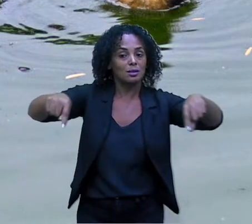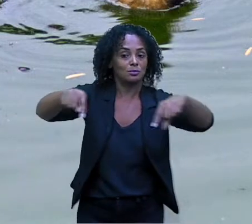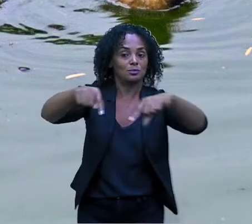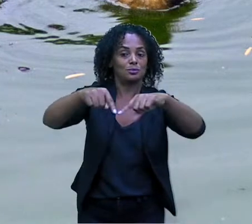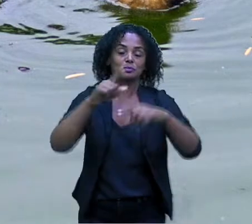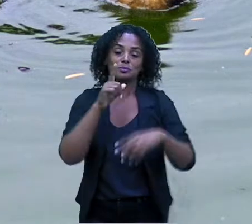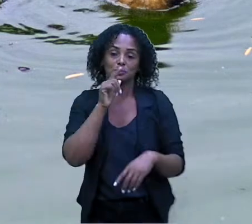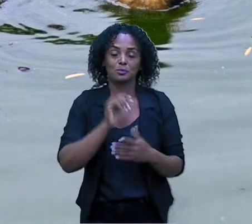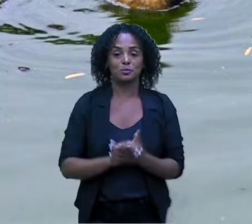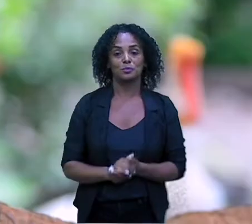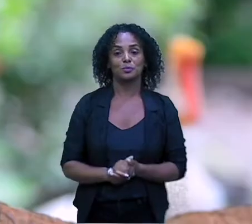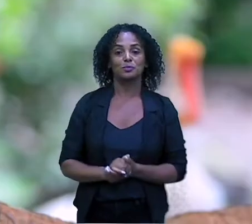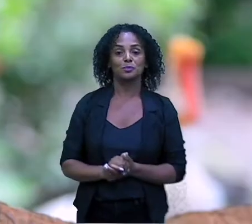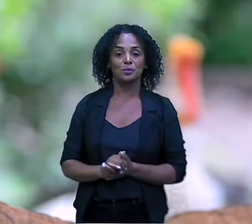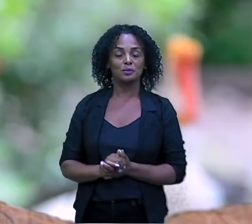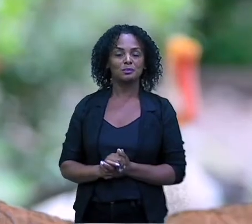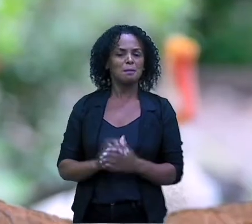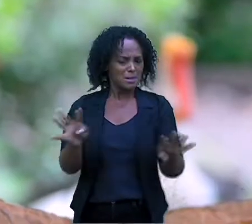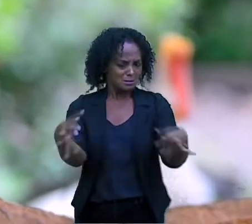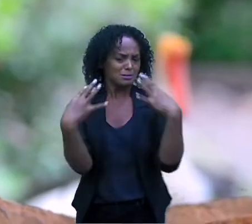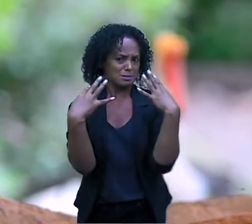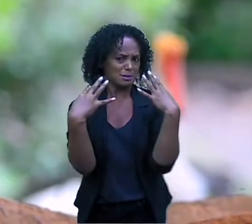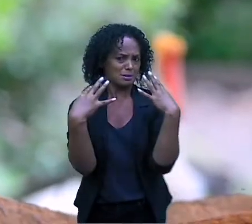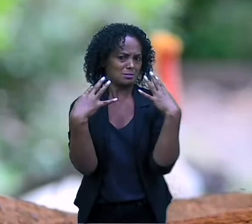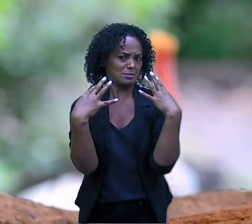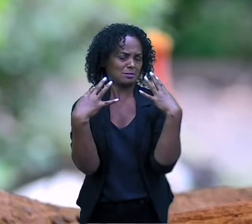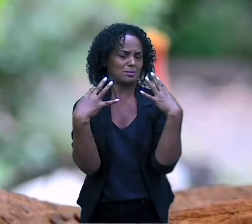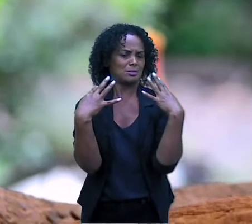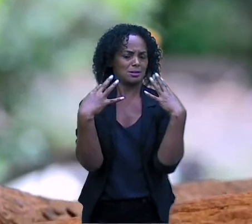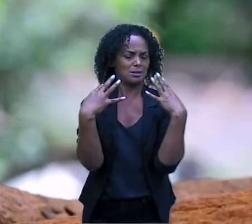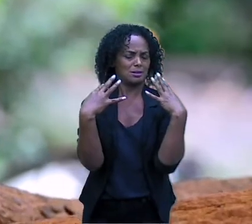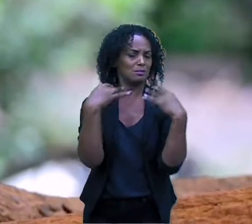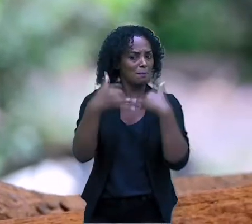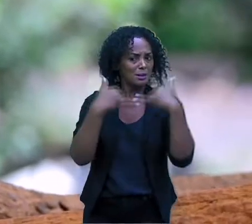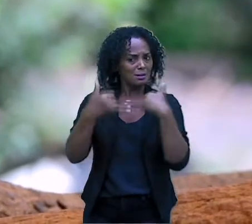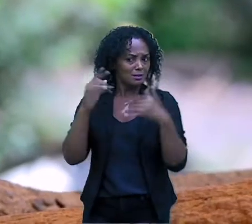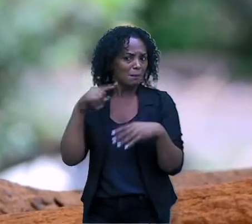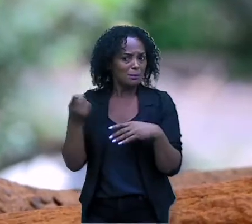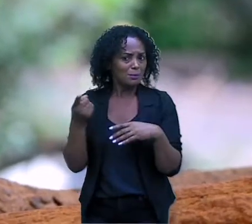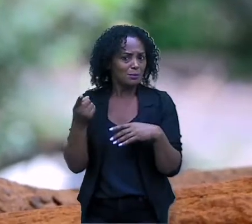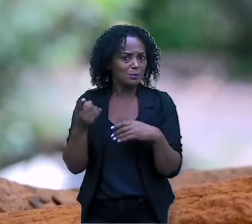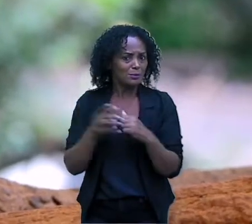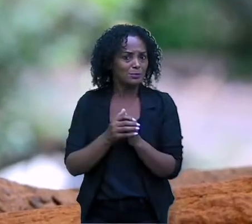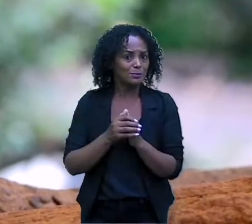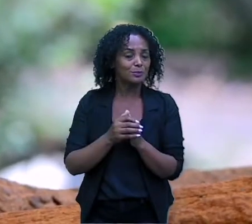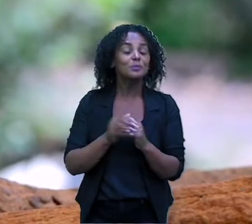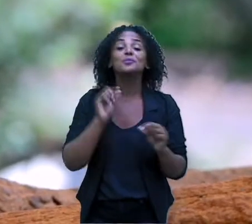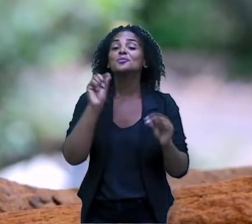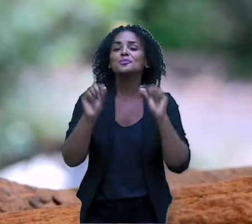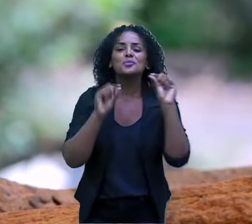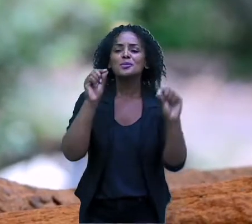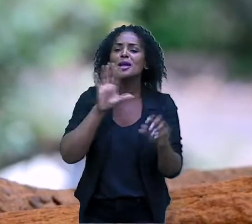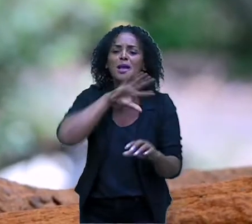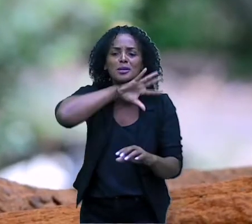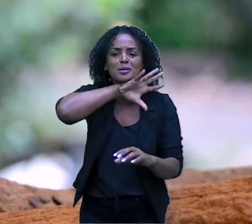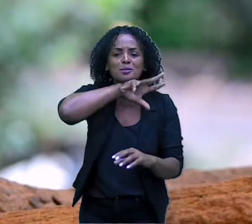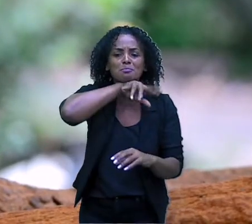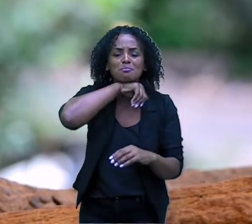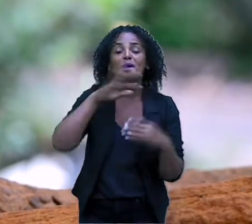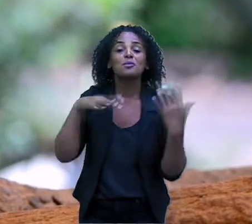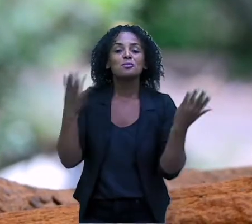aula aí. Vamos lá, fica ligadinho aí, ó. Memorizando por causa do jogo da memória. Koala.